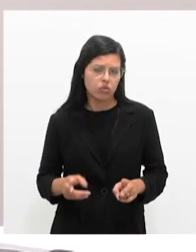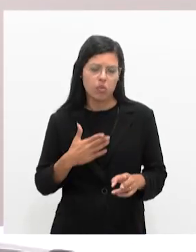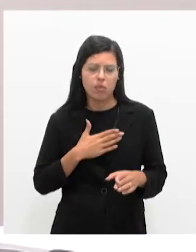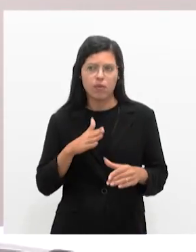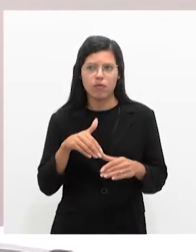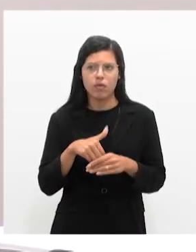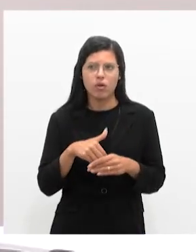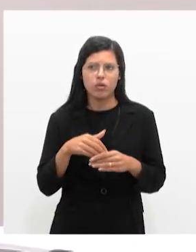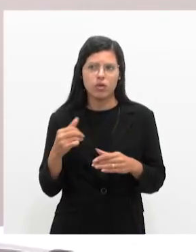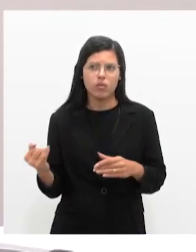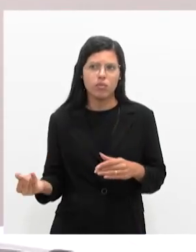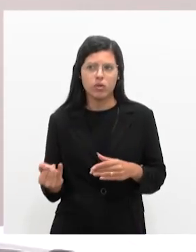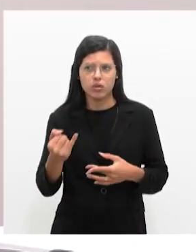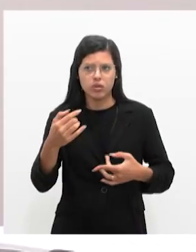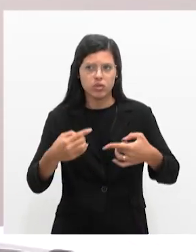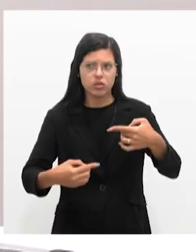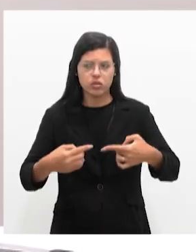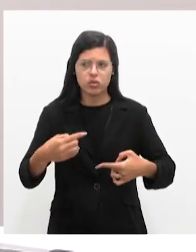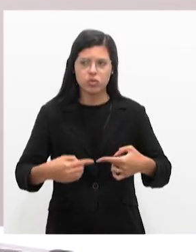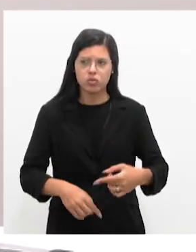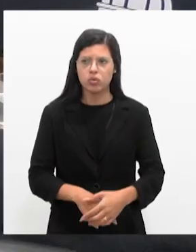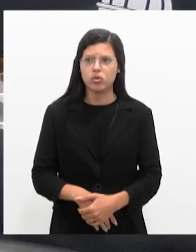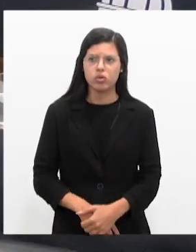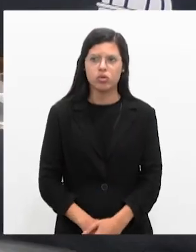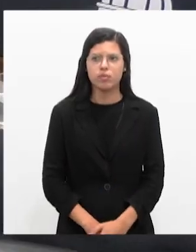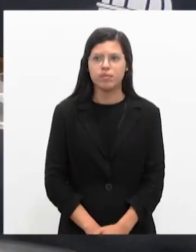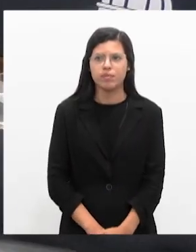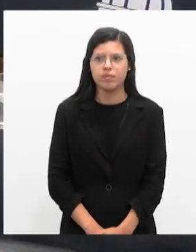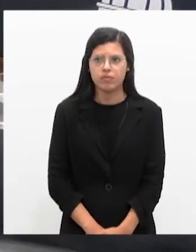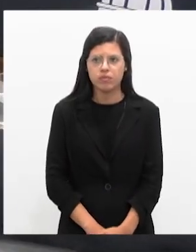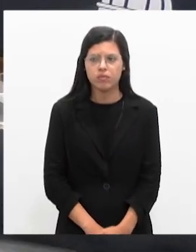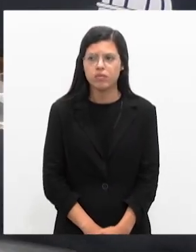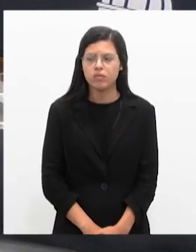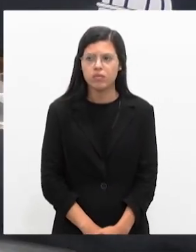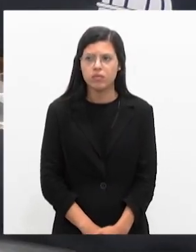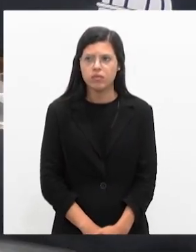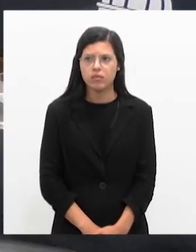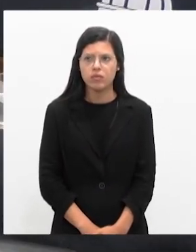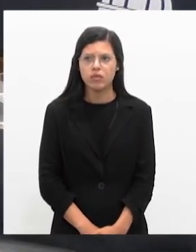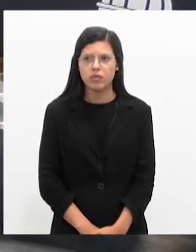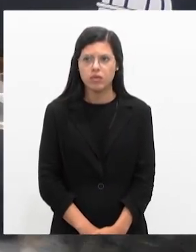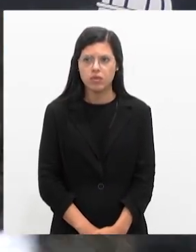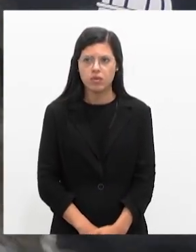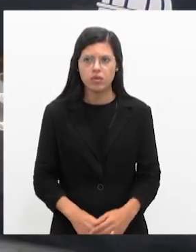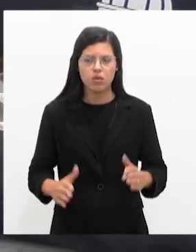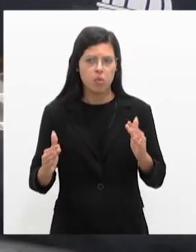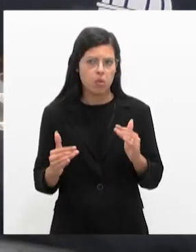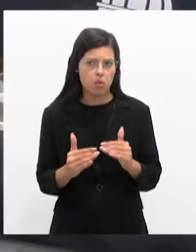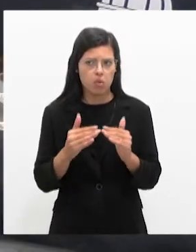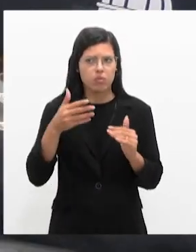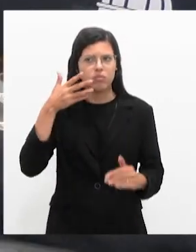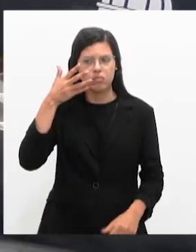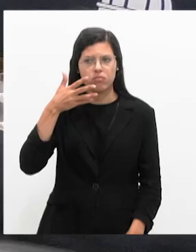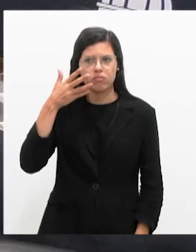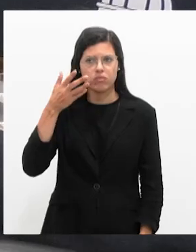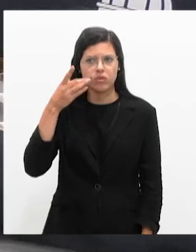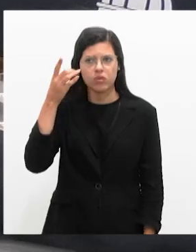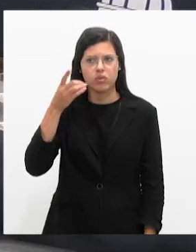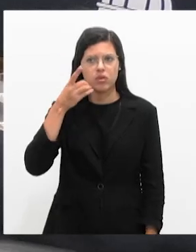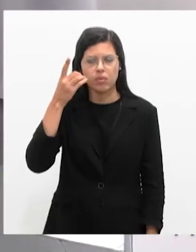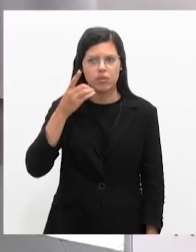gente... Posso fazer um encaminhamento? O voto do deputado. Acho absolutamente legítimo e concordo com os argumentos colocados por Vossa Excelência,